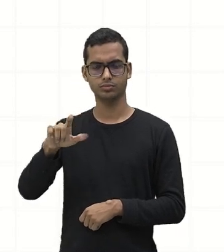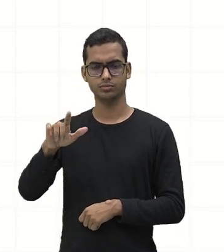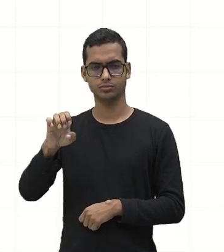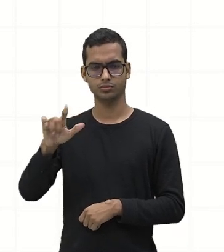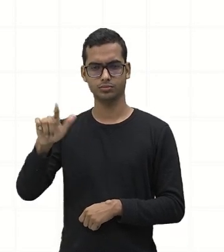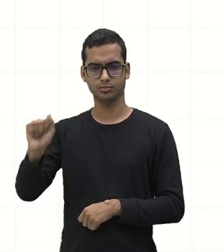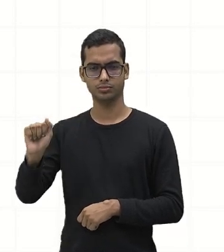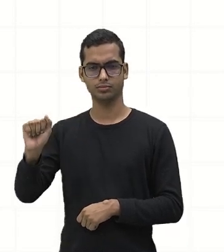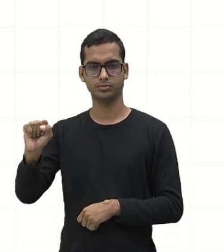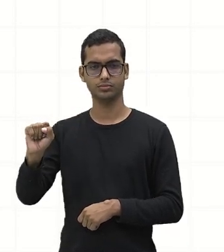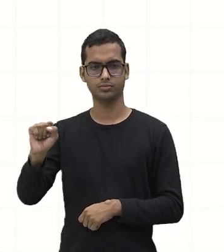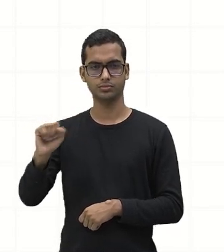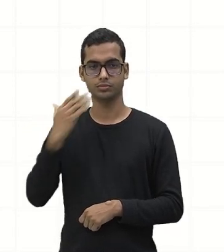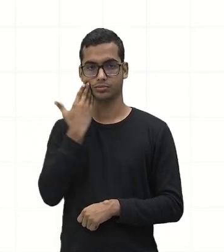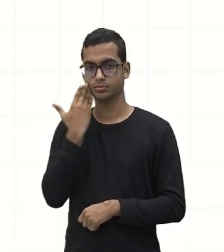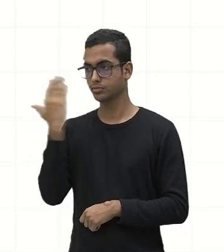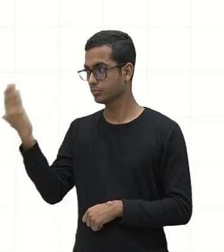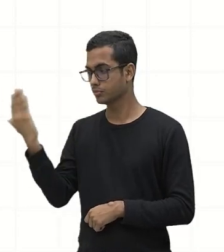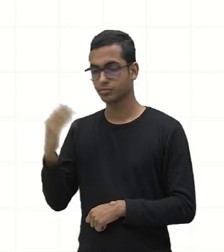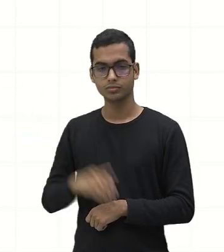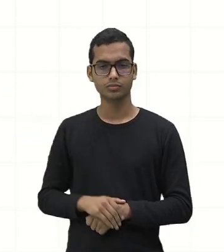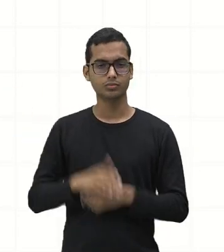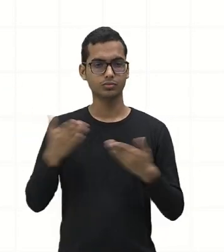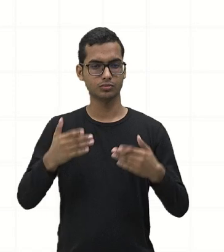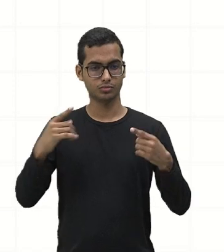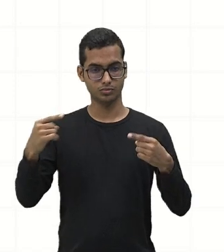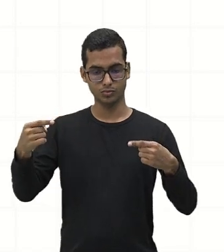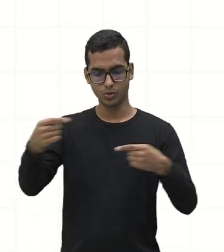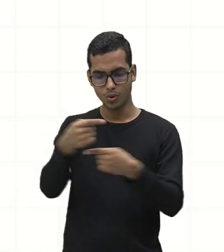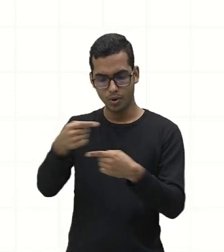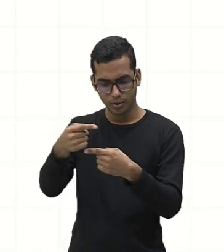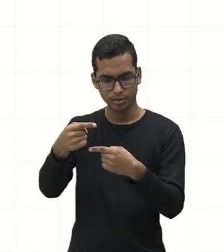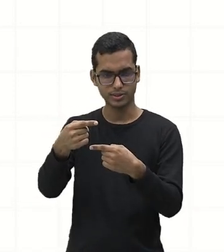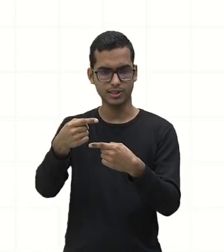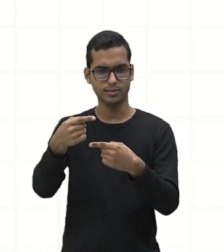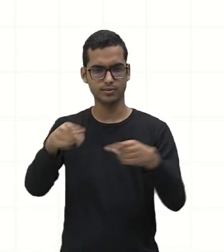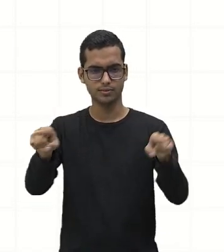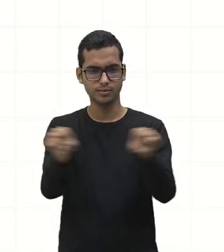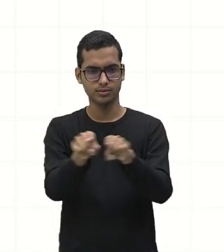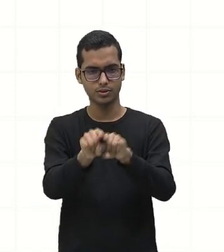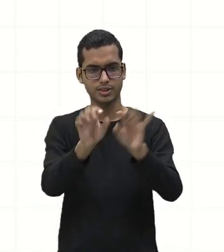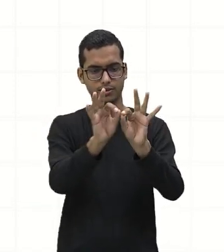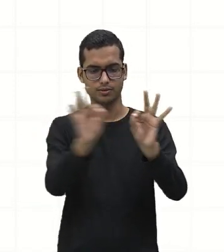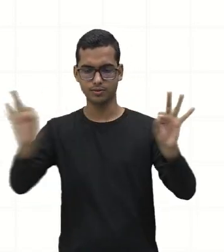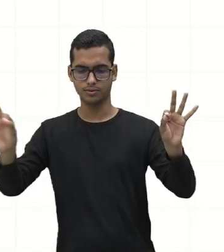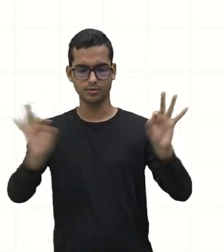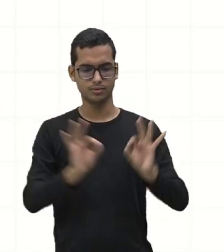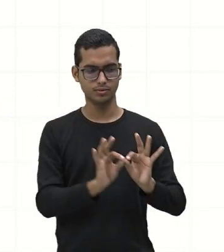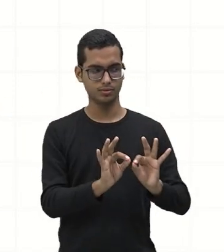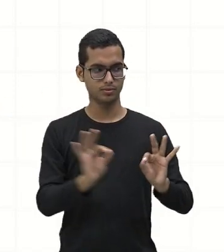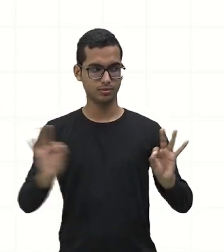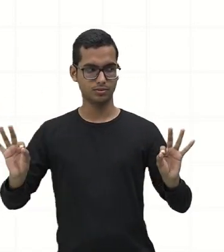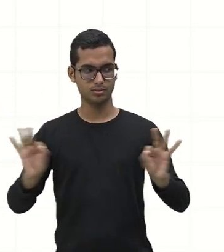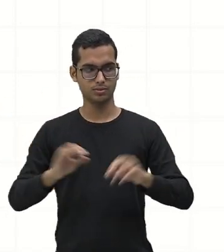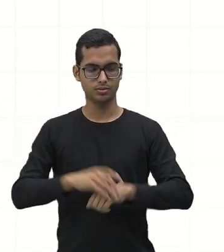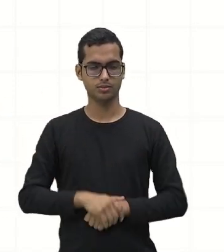duas retas não possuem, né, pontos em comum. Então, elas nunca